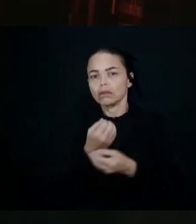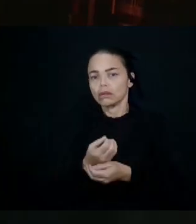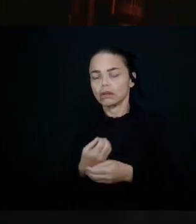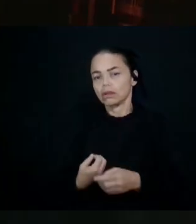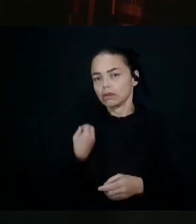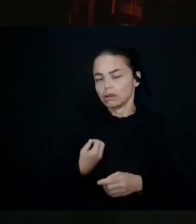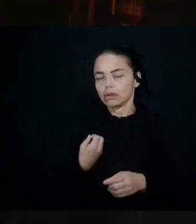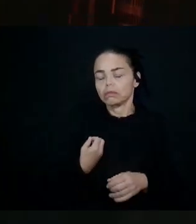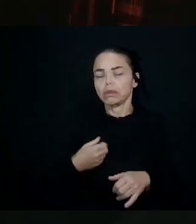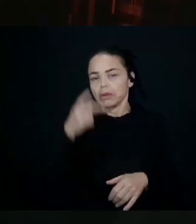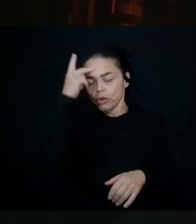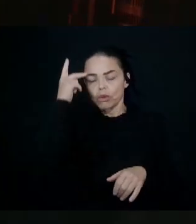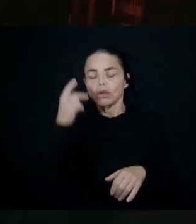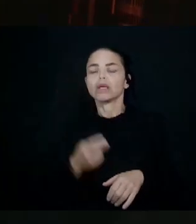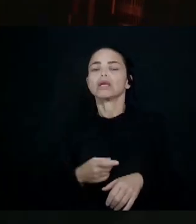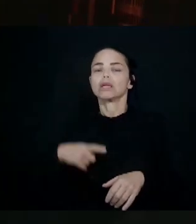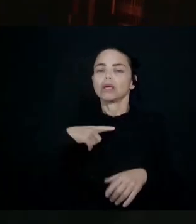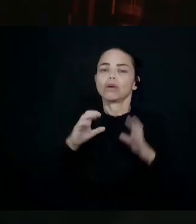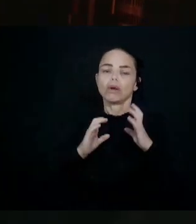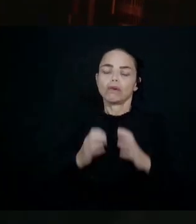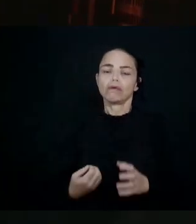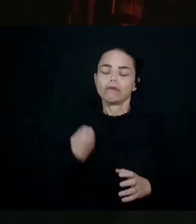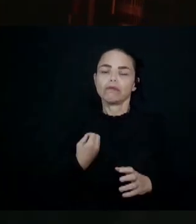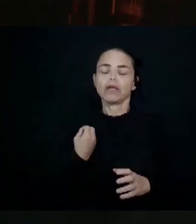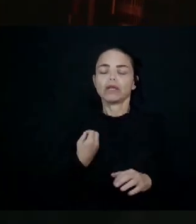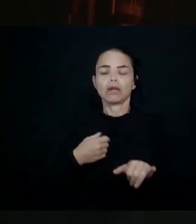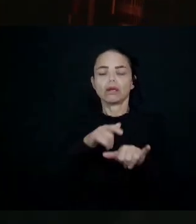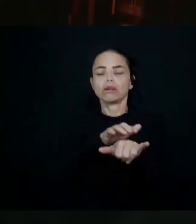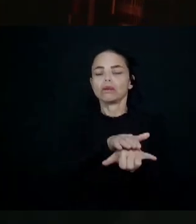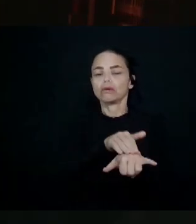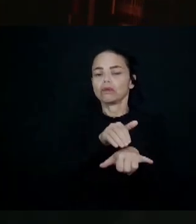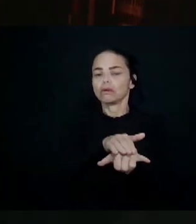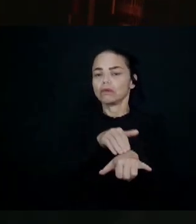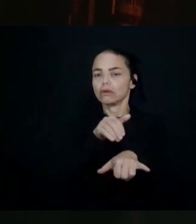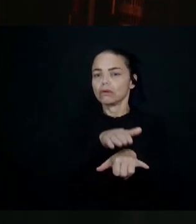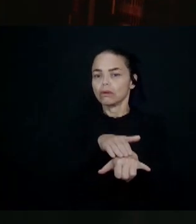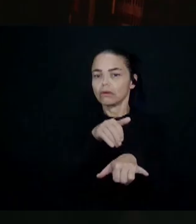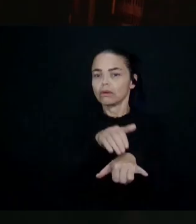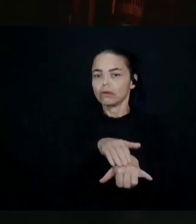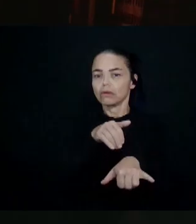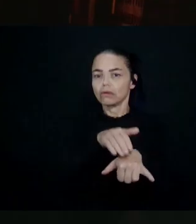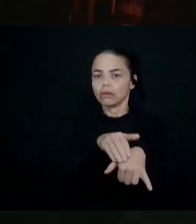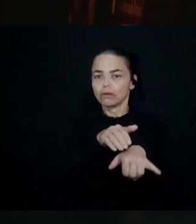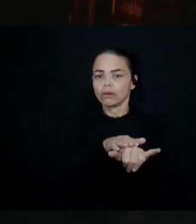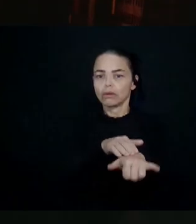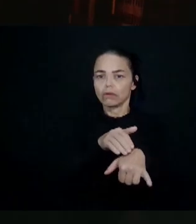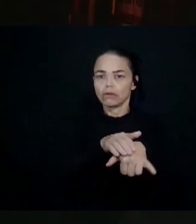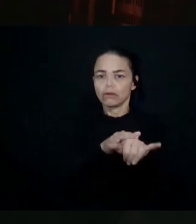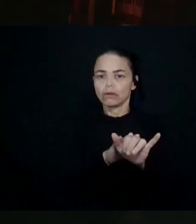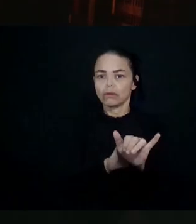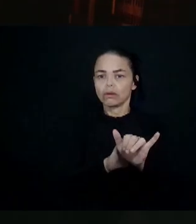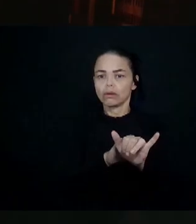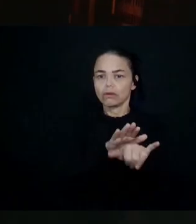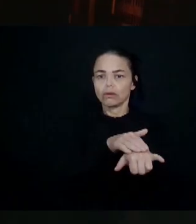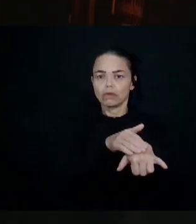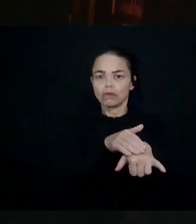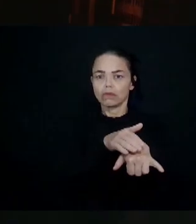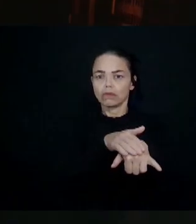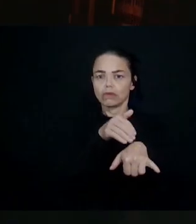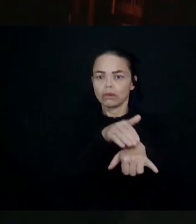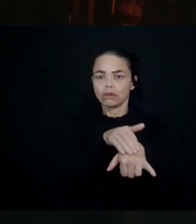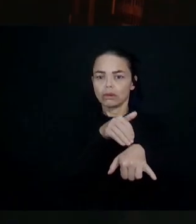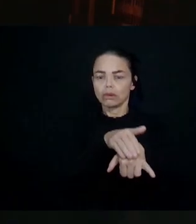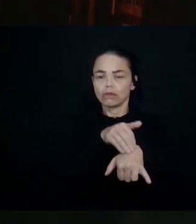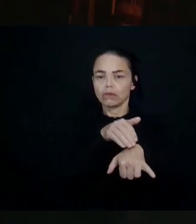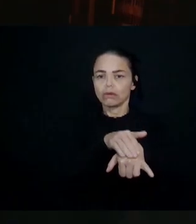Vamos falar então amanhã sobre esse estilo de vida, o preconceito e a convivência e o comportamento social,